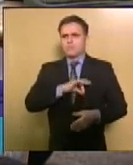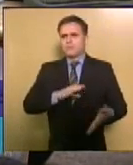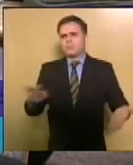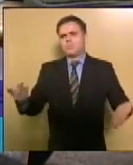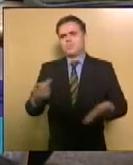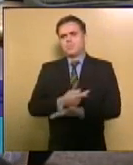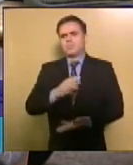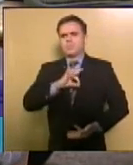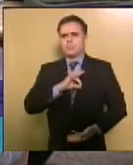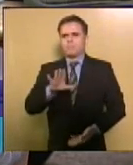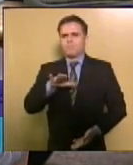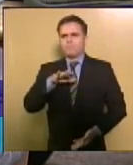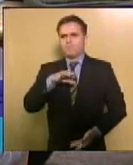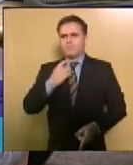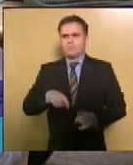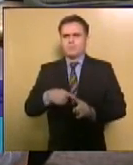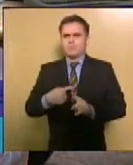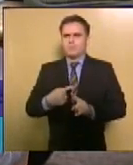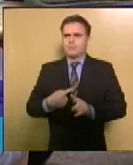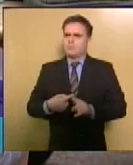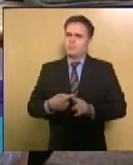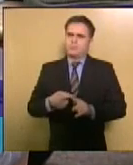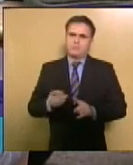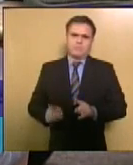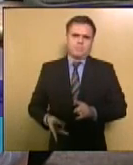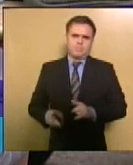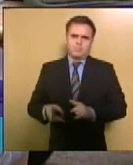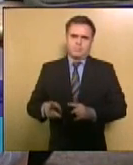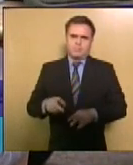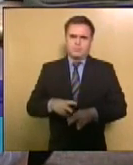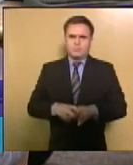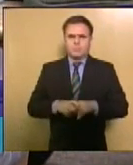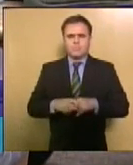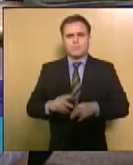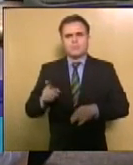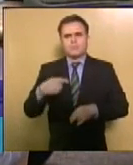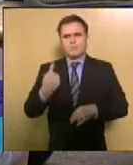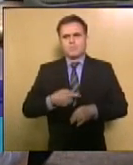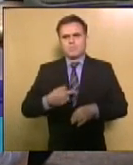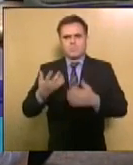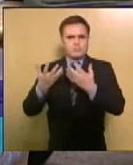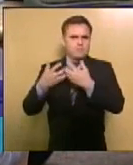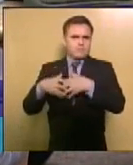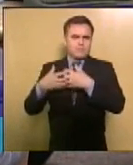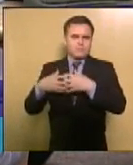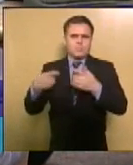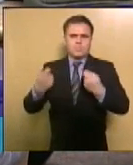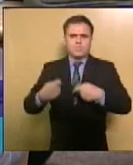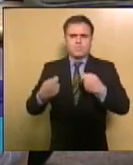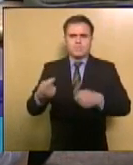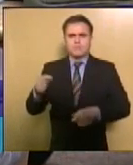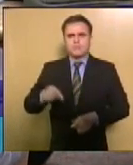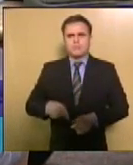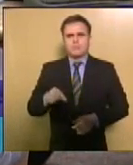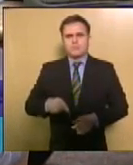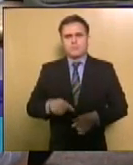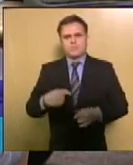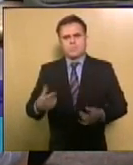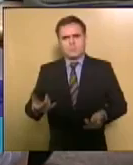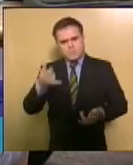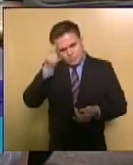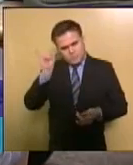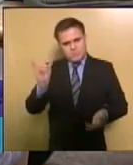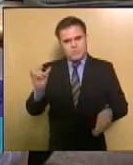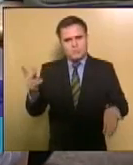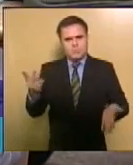policiais também têm morrido numa proporção muito grande eu acho que essa é uma reflexão que a gente precisa fazer aqui sobre o que que a gente tá fazendo para evitar essa